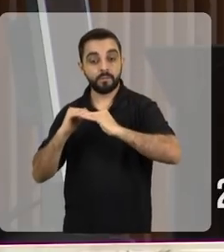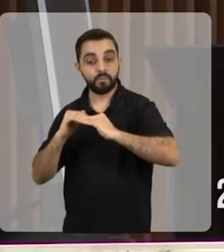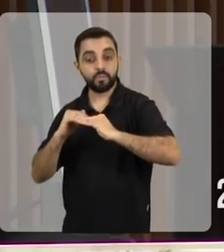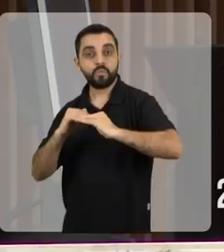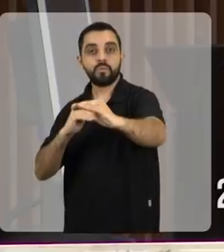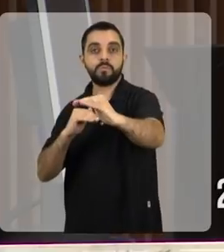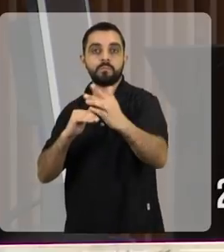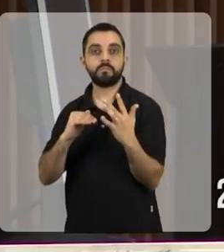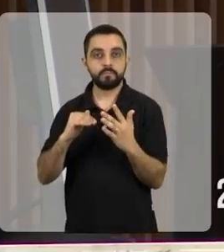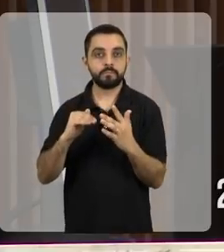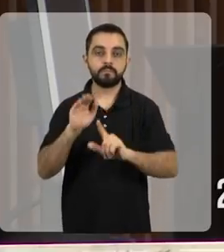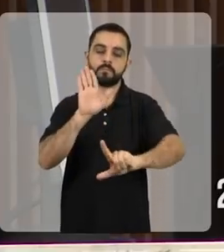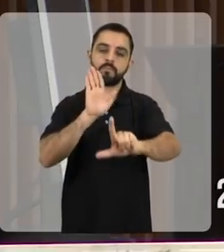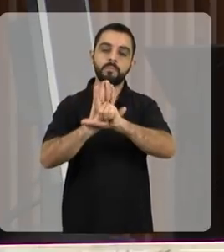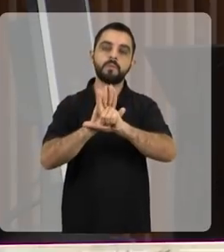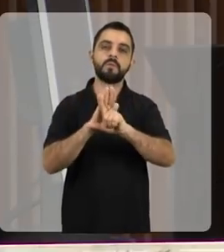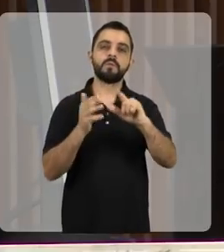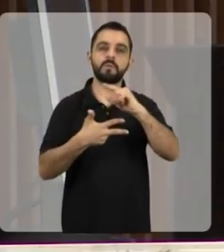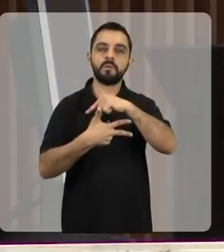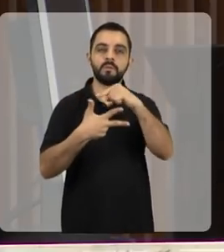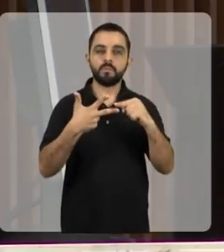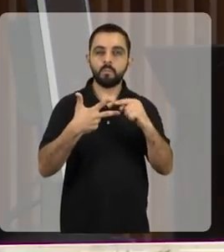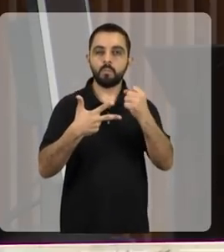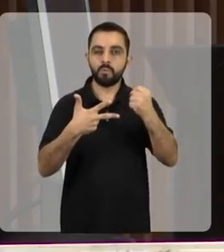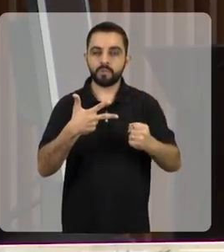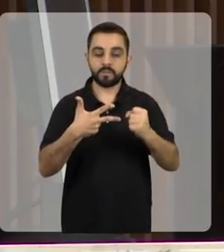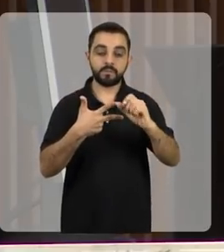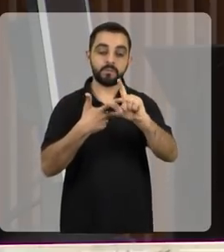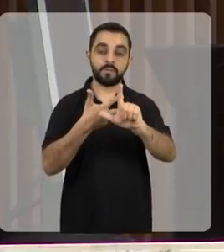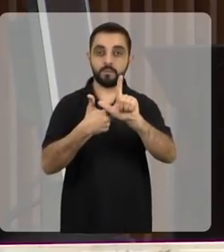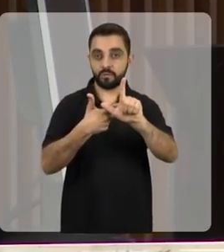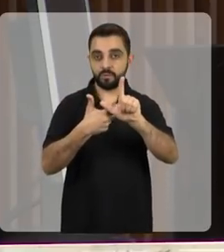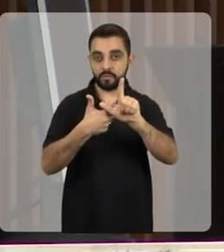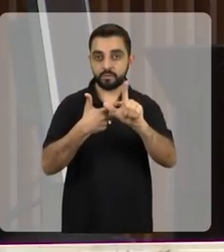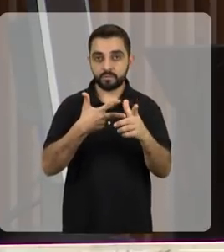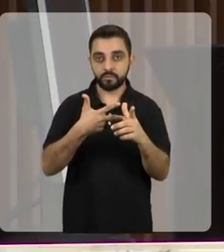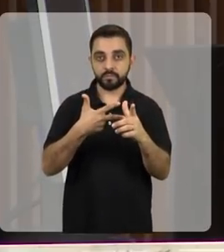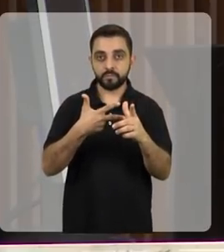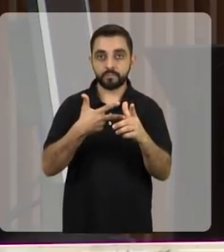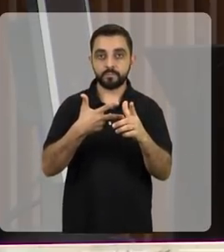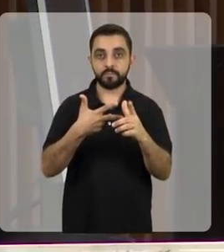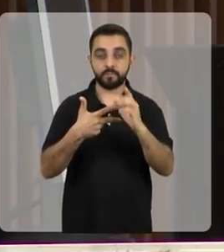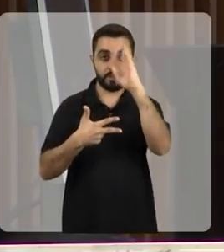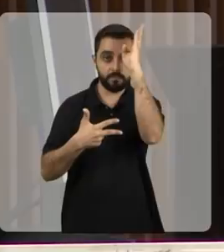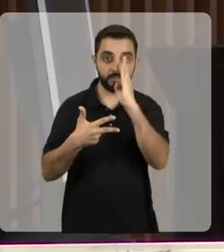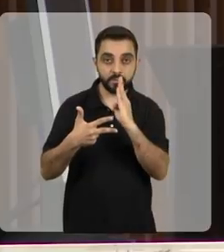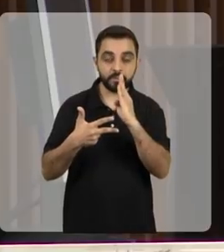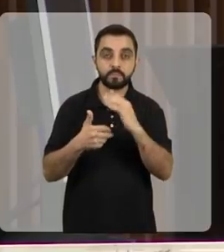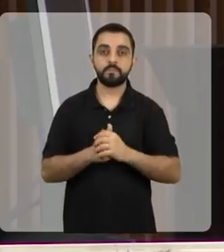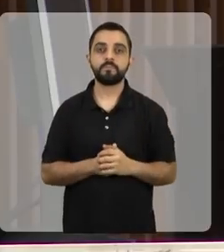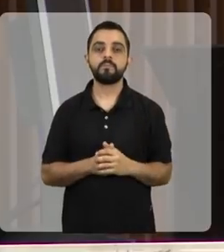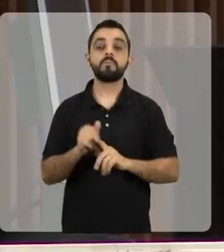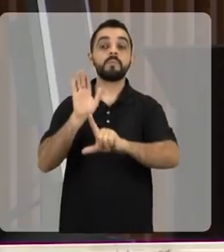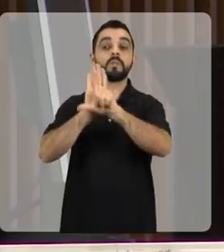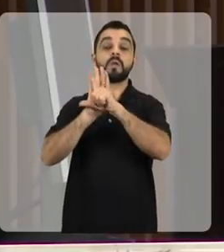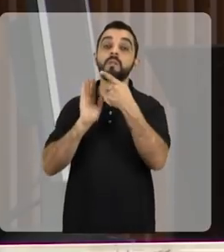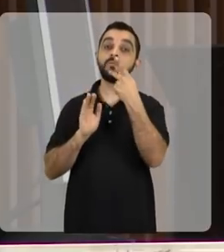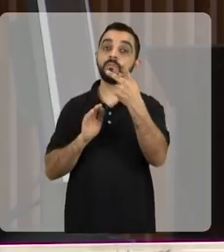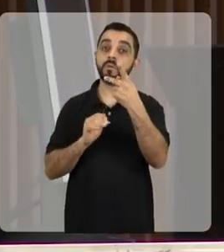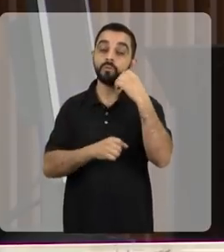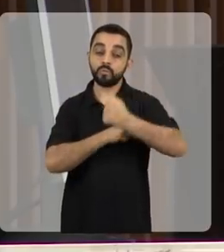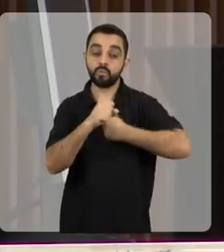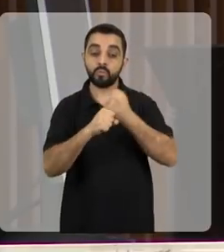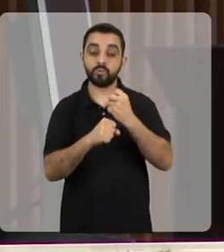do legislativo para definir suas prioridades nesse caso do legislativo federal essa lei disse que no ano de